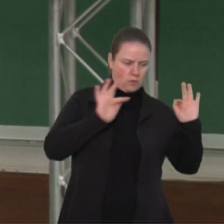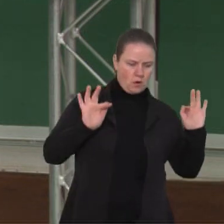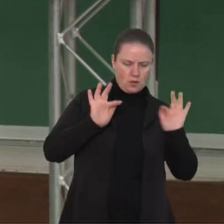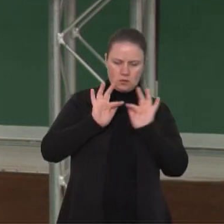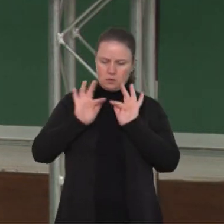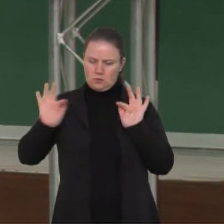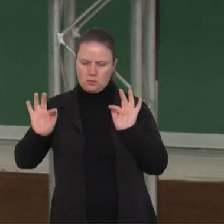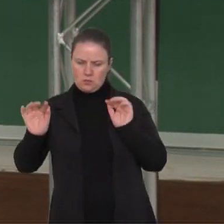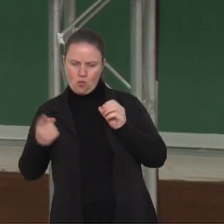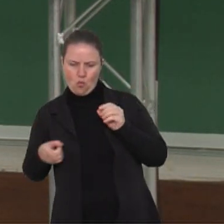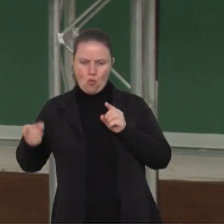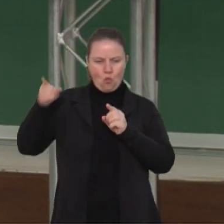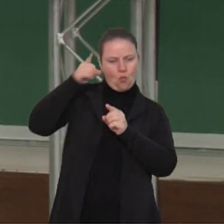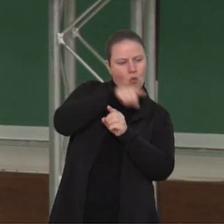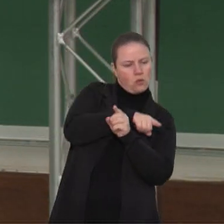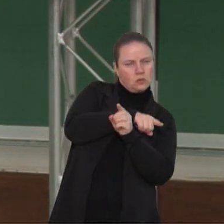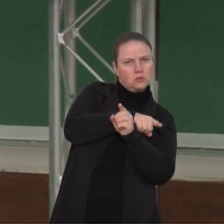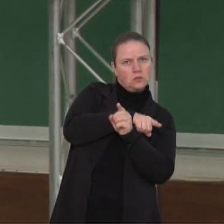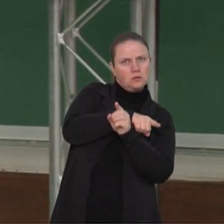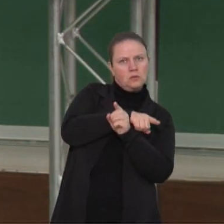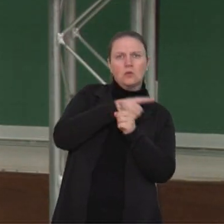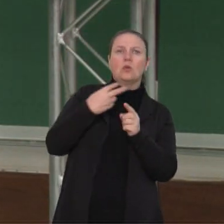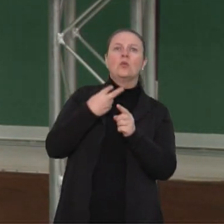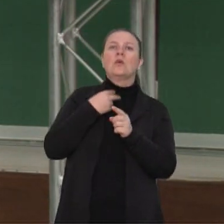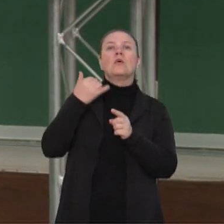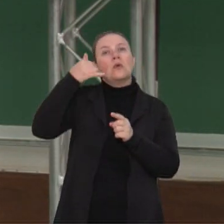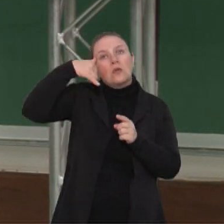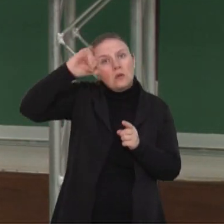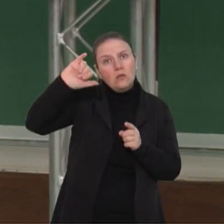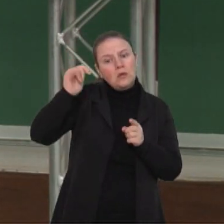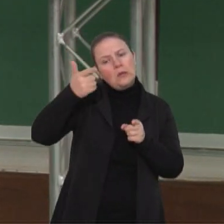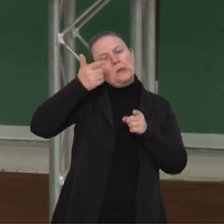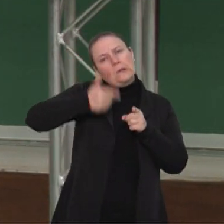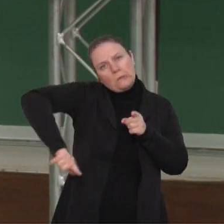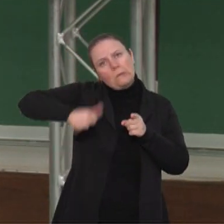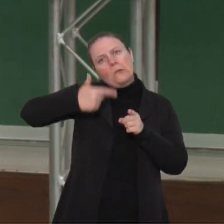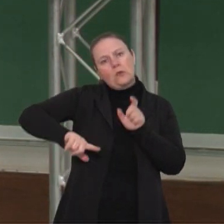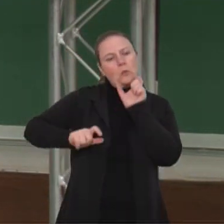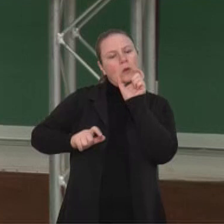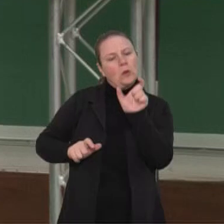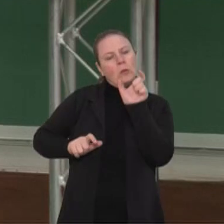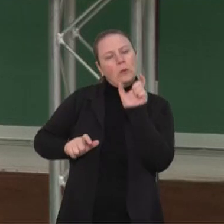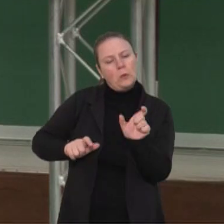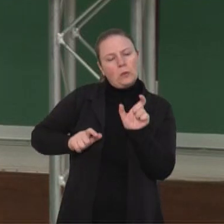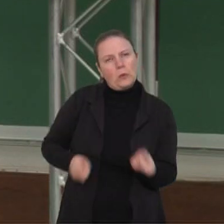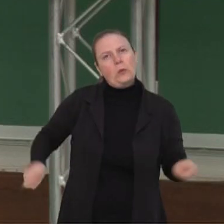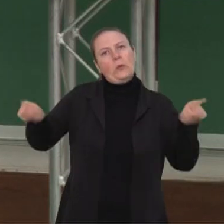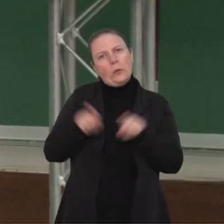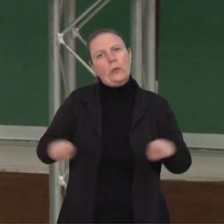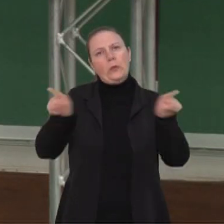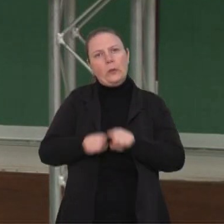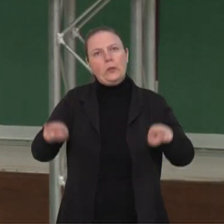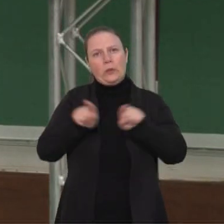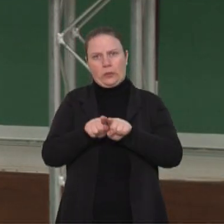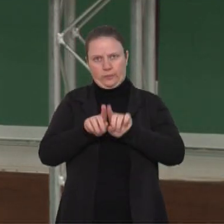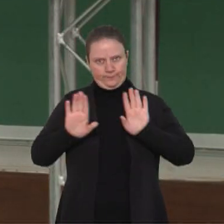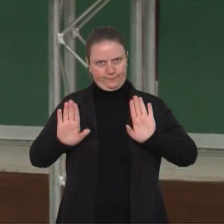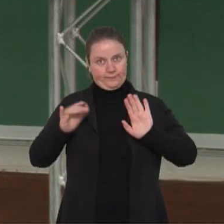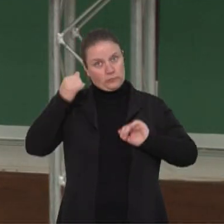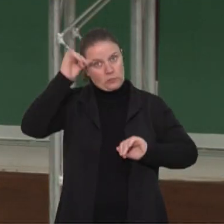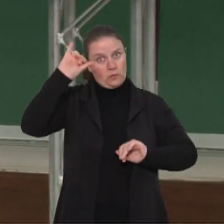precise repetir. Então, aqui ele é uma conjunção que está ligando as orações. Tudo